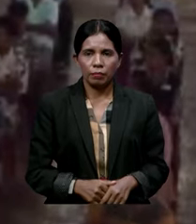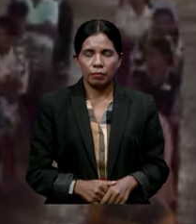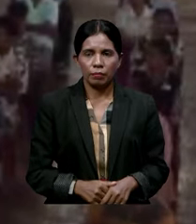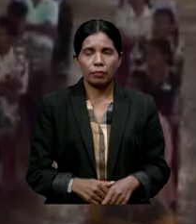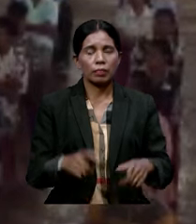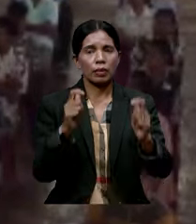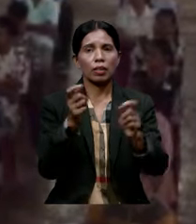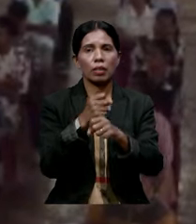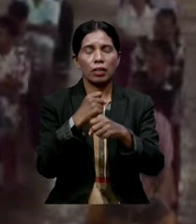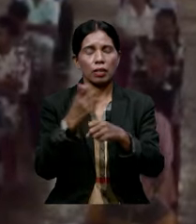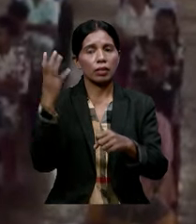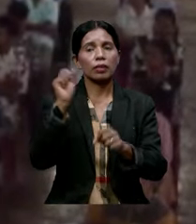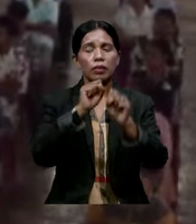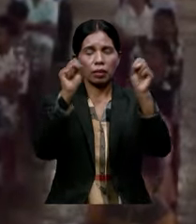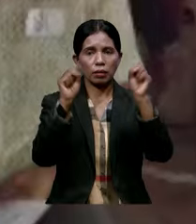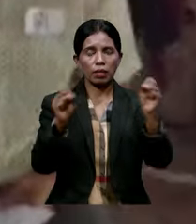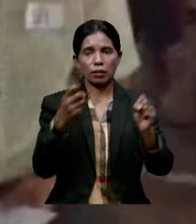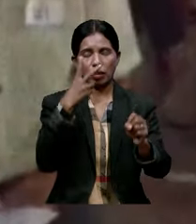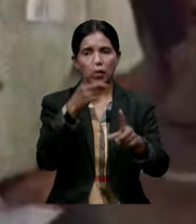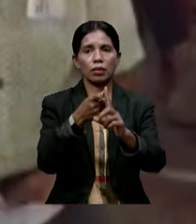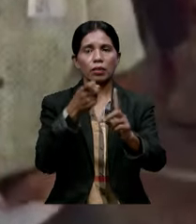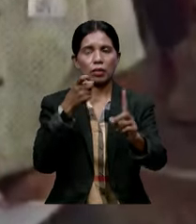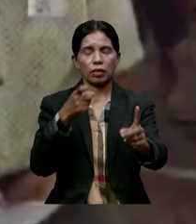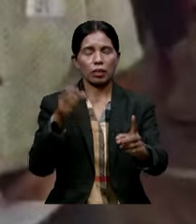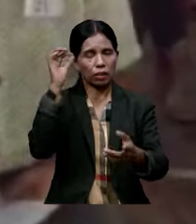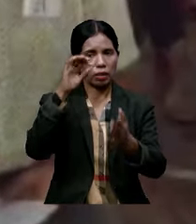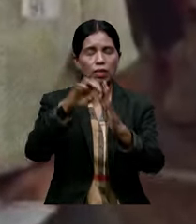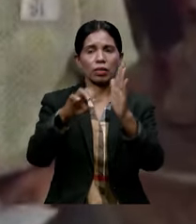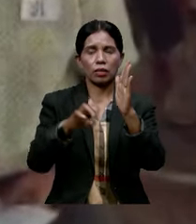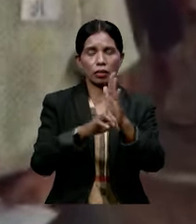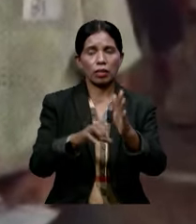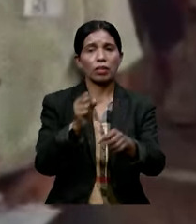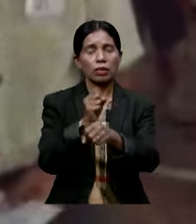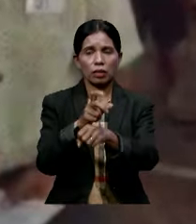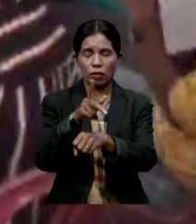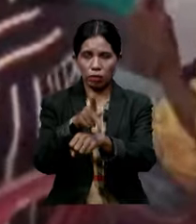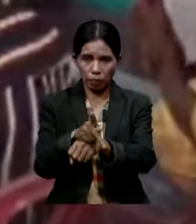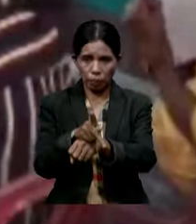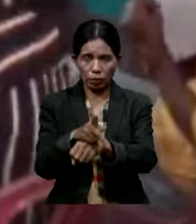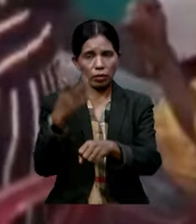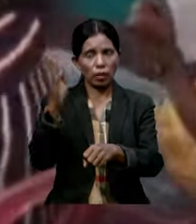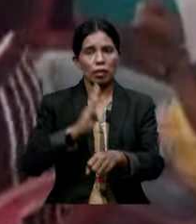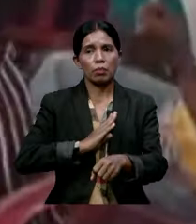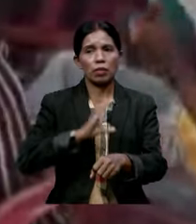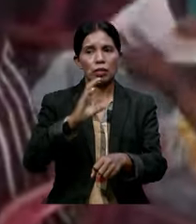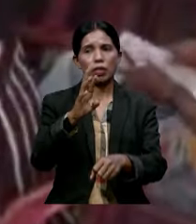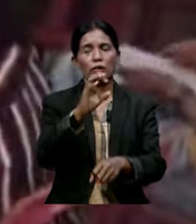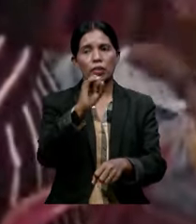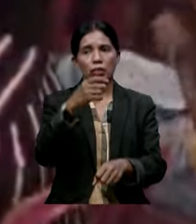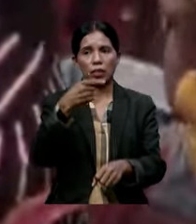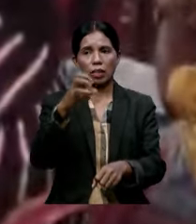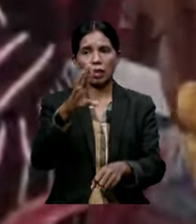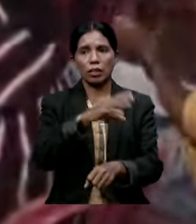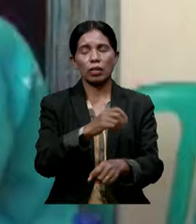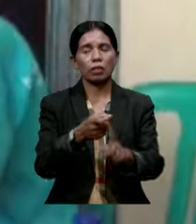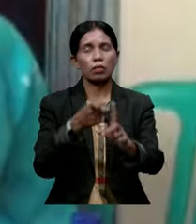Teste na Bela e a Sábado, né? Assiste diretamente o secretário de Estado de Formação Profissional no Emprego e a Balcão Roseiro Mendonça, russo